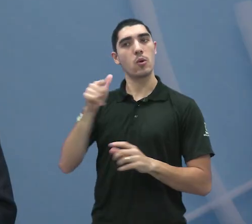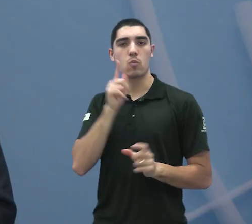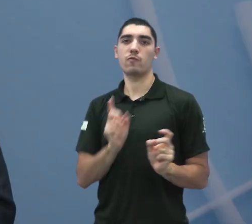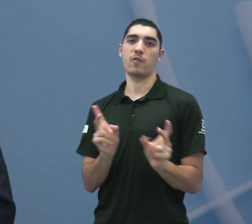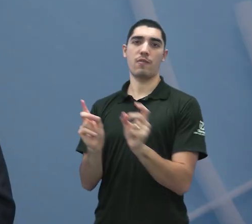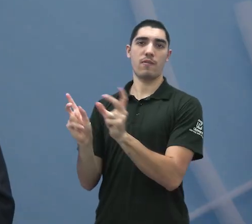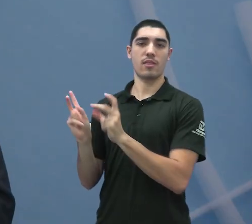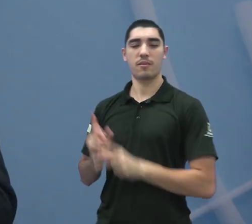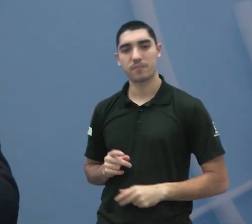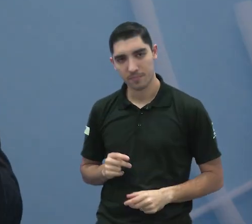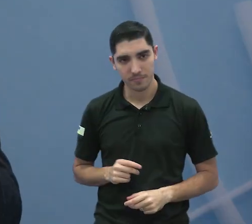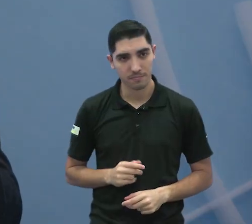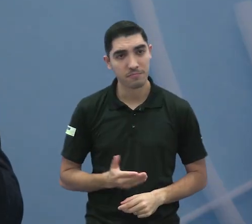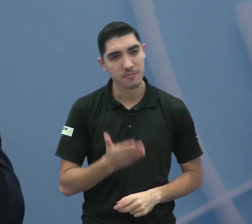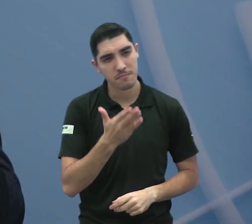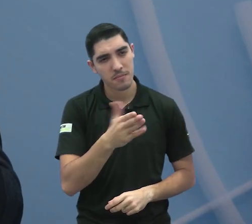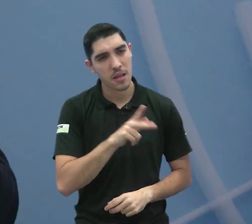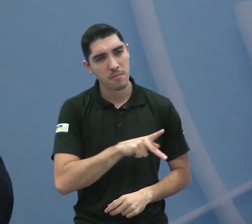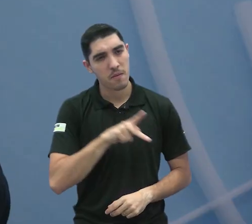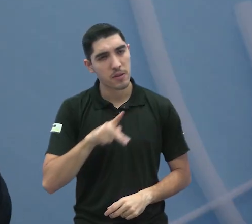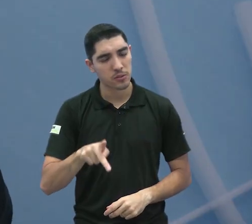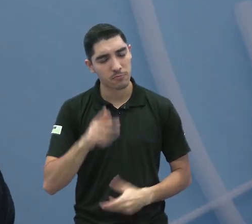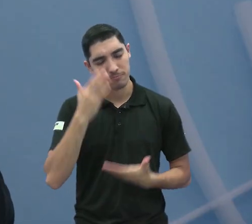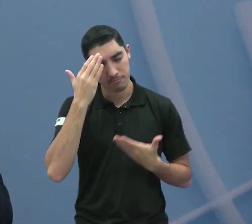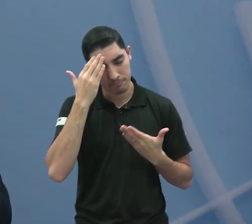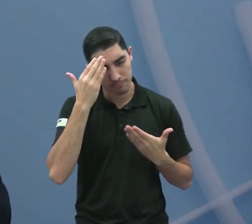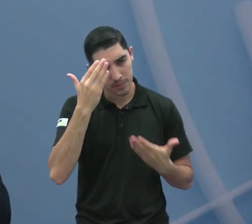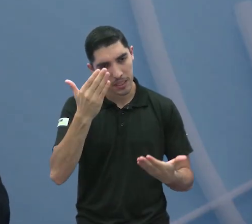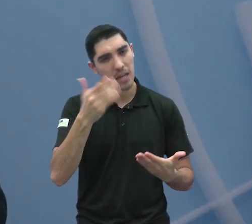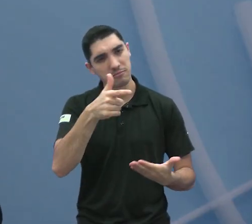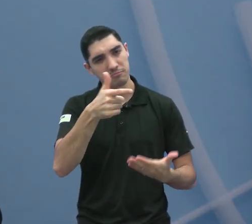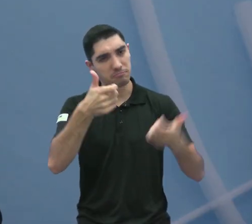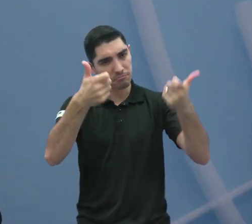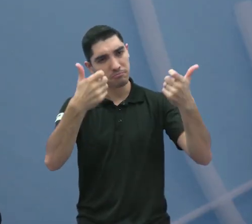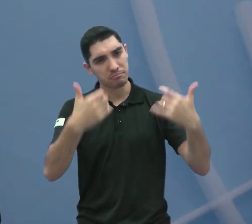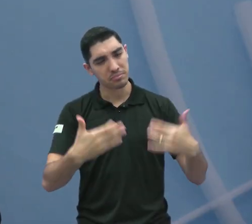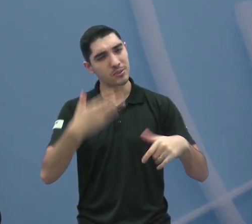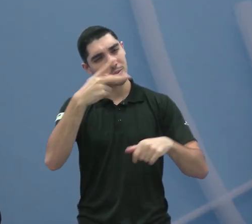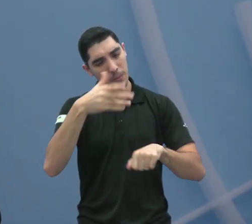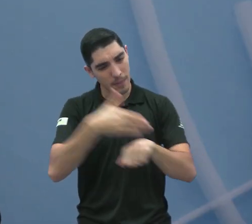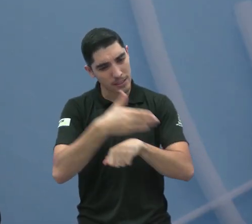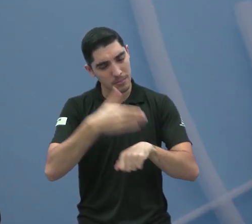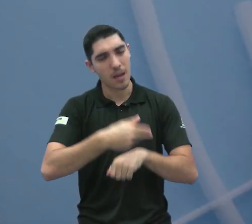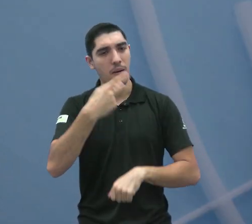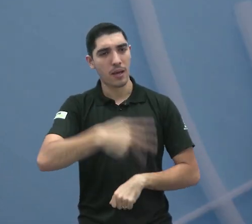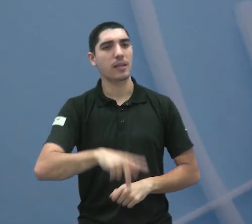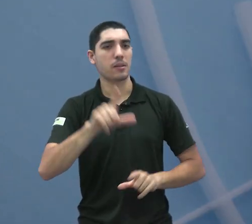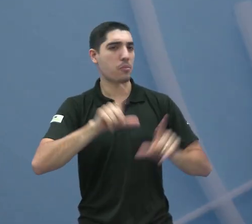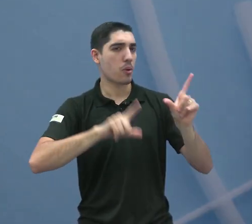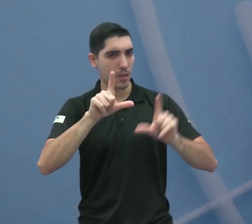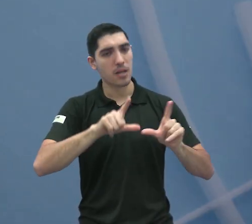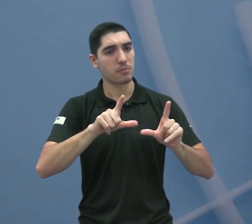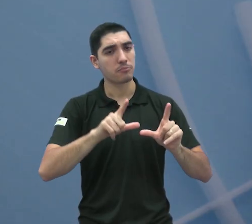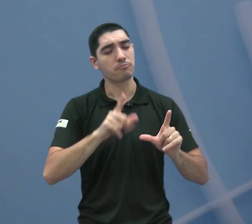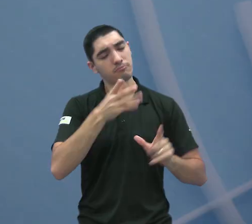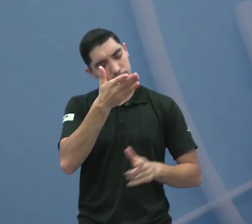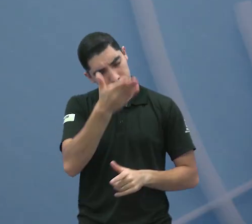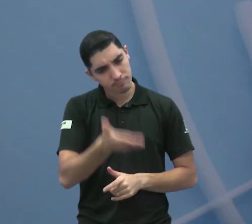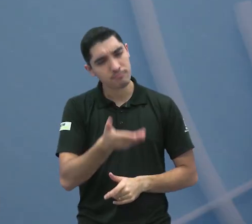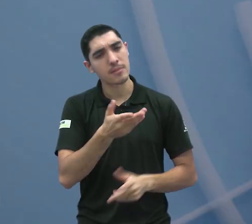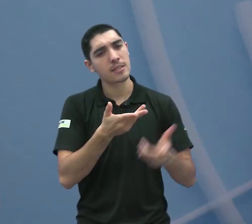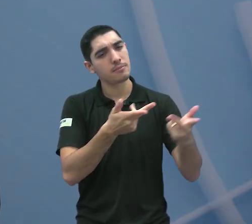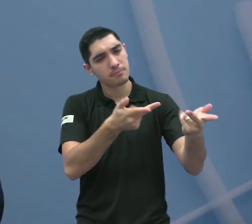fora. Professor Laureano Rosa, muito obrigado pela sua participação aqui no nosso diálogo. Seja